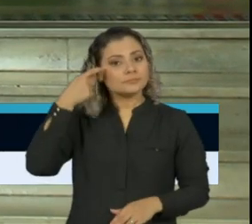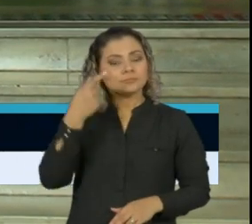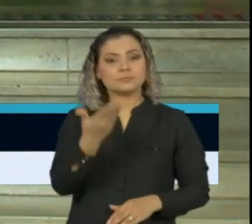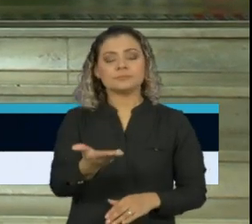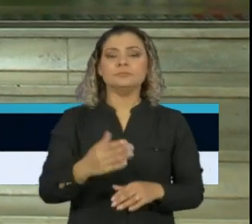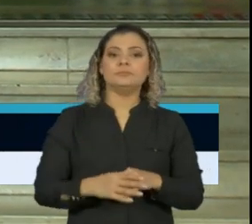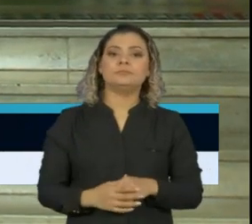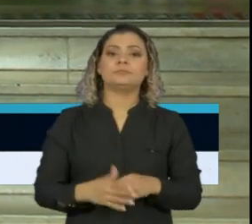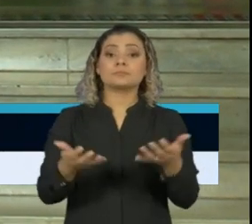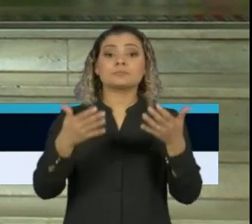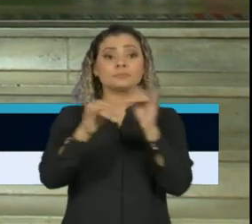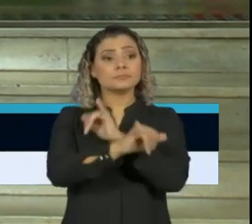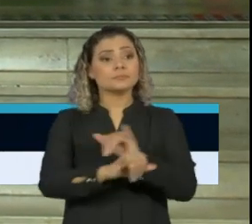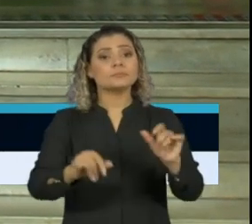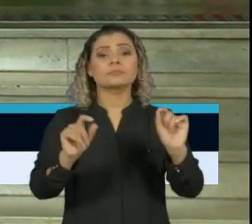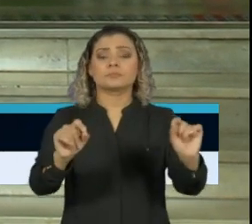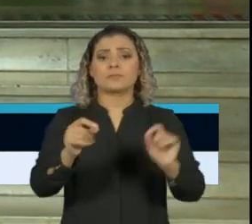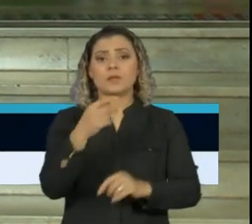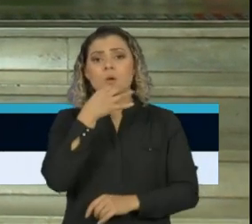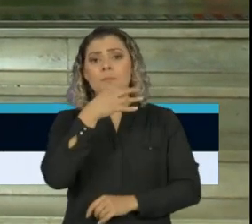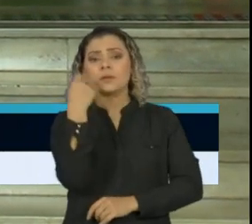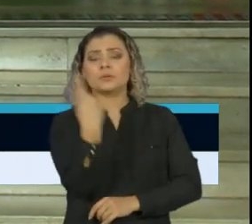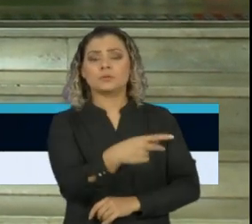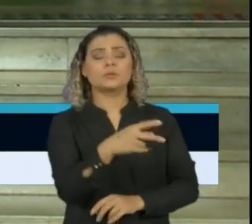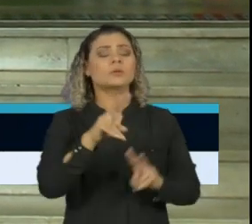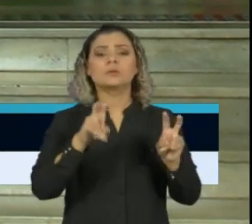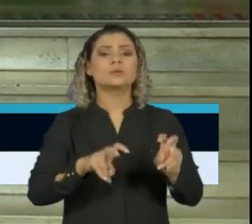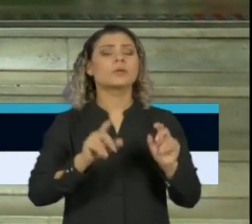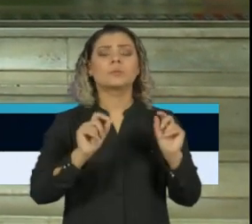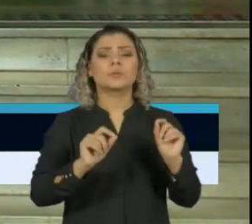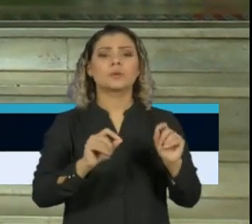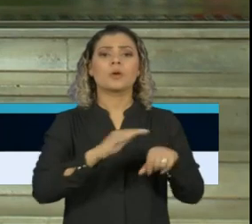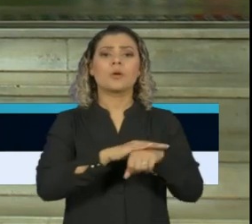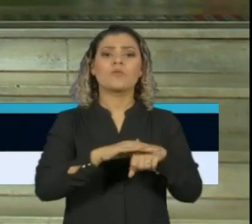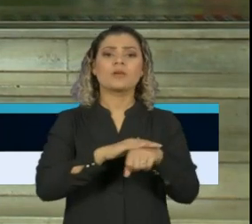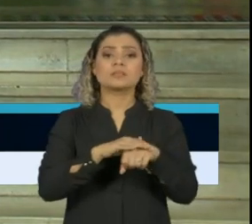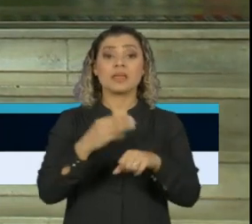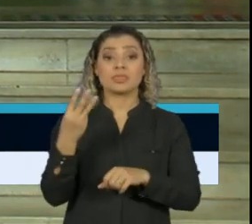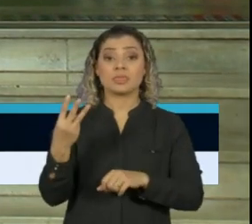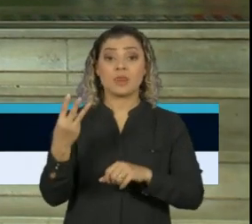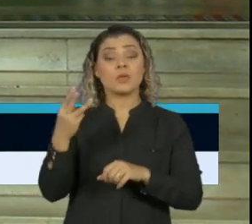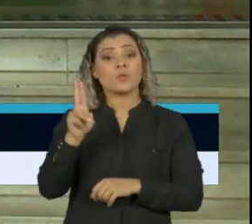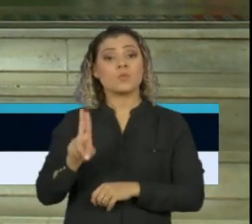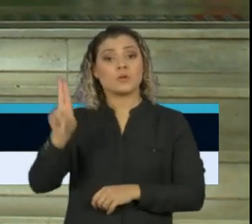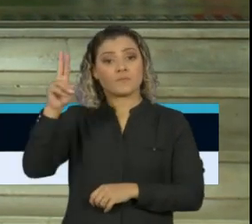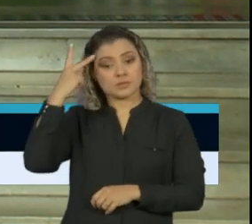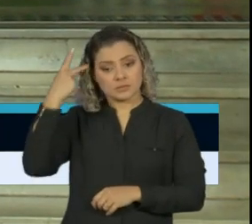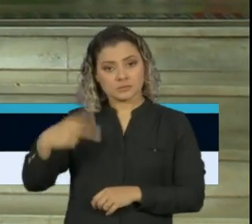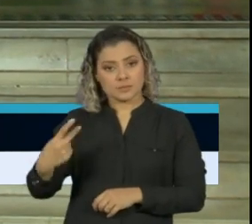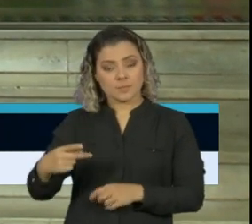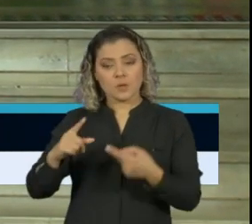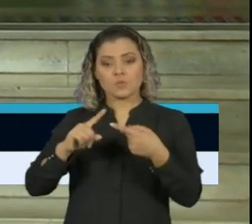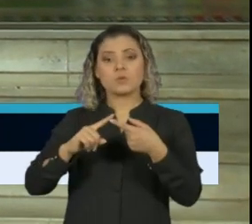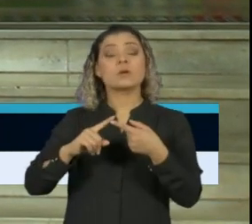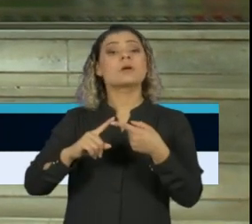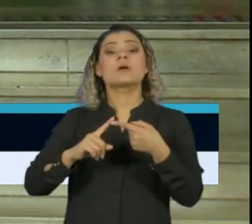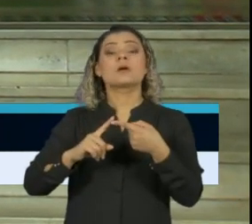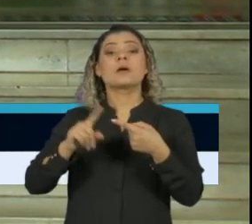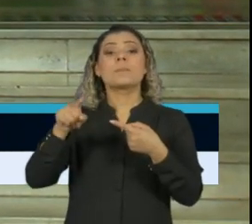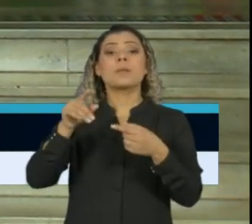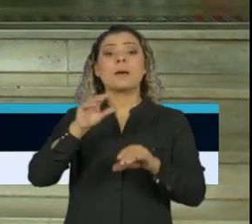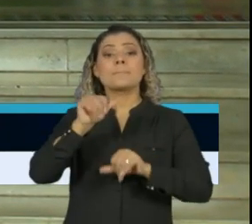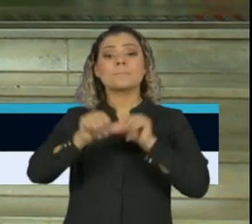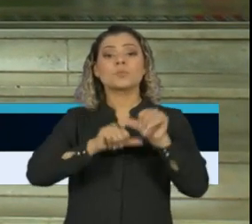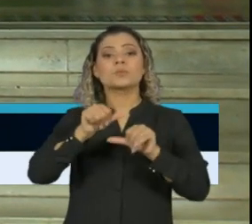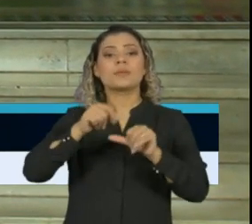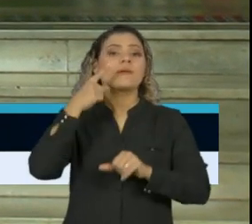eu gostaria de saber se o senhor avalia conversar com os reitores das 3 universidades paulistas para alterar o calendário do vestibular